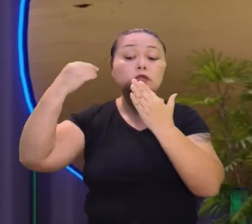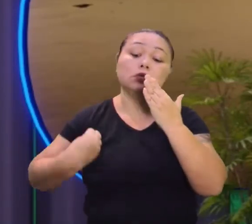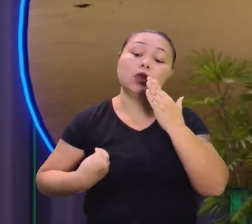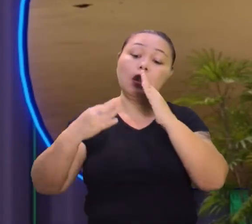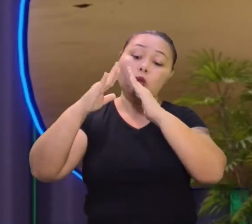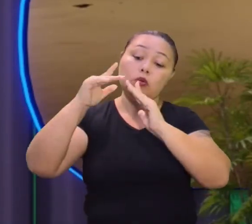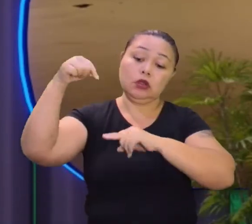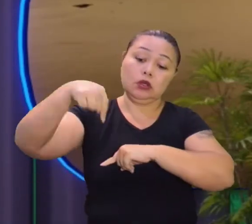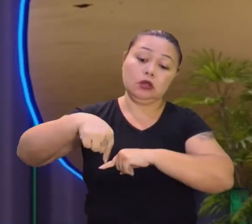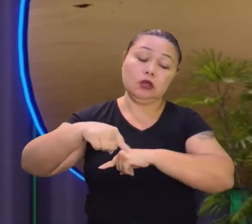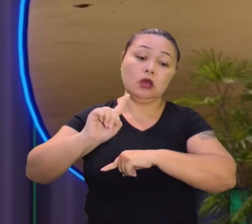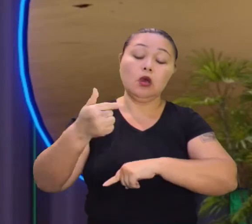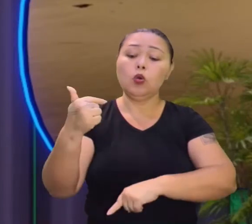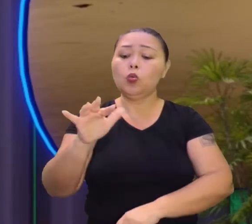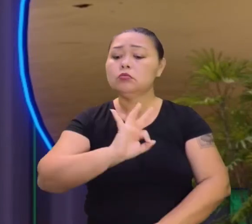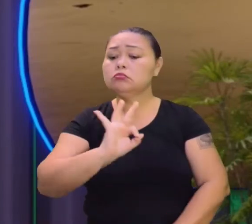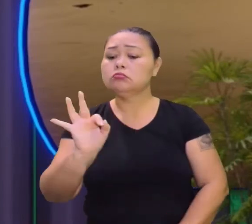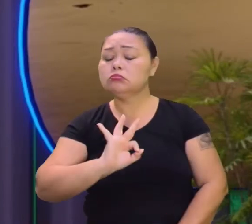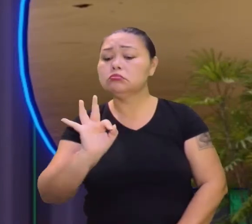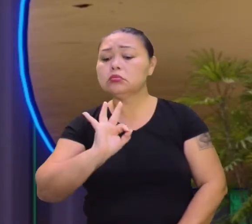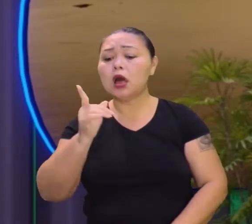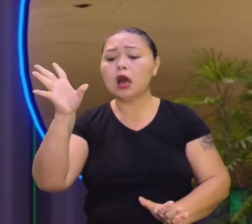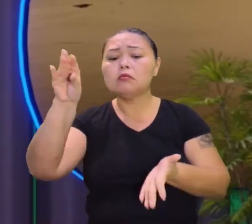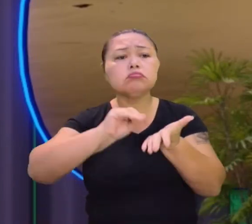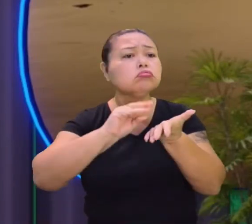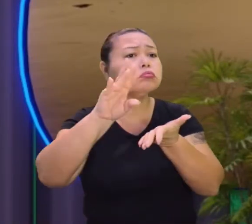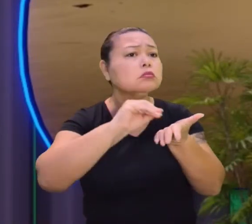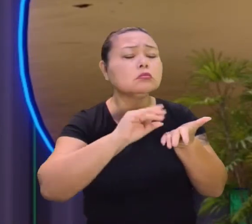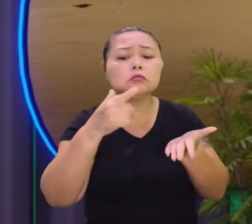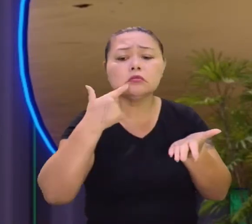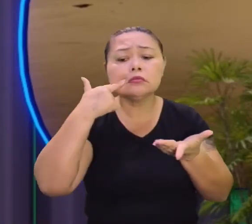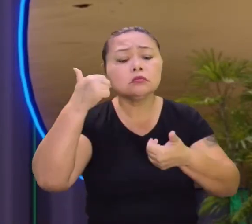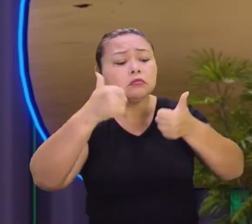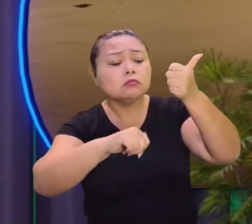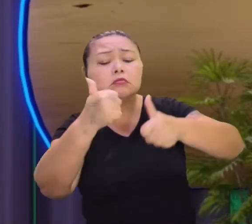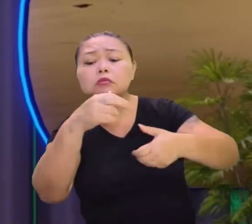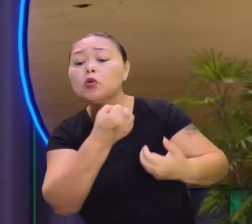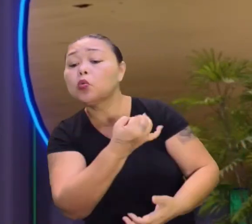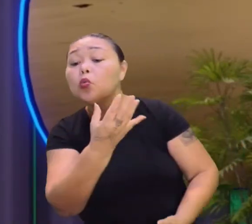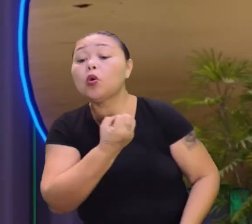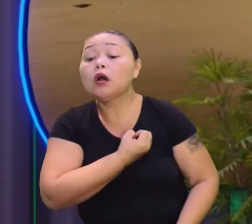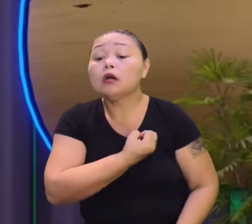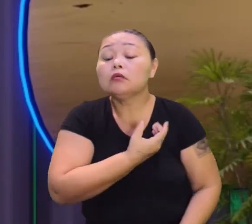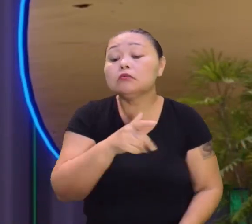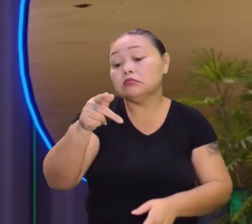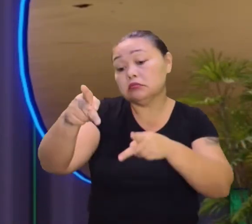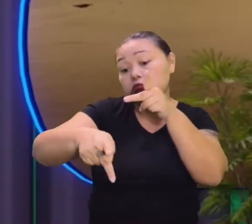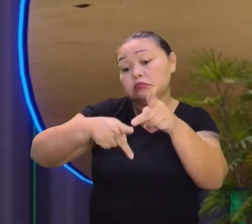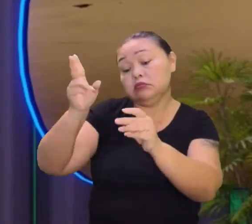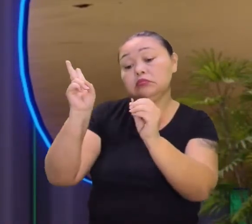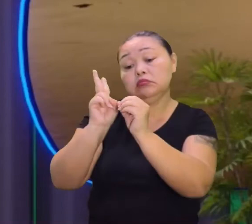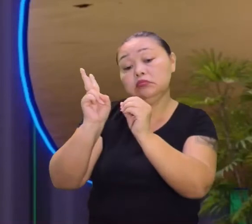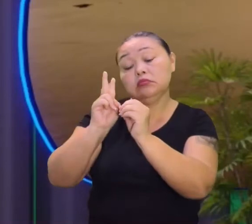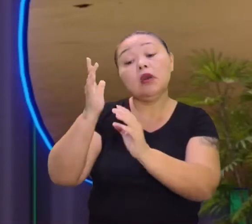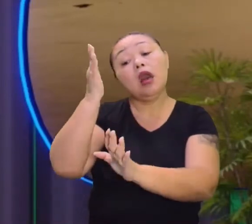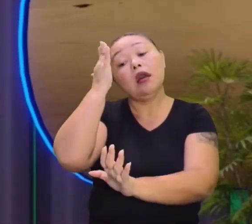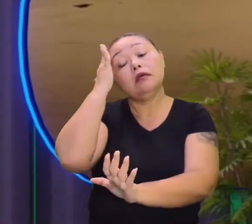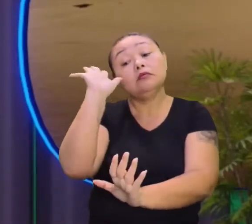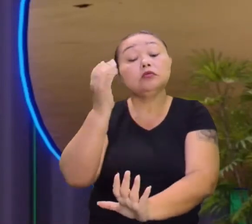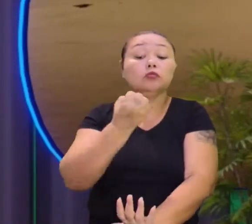aqui, mas não tinha ocorrido nenhum censo demográfico com levantamento desta população. Então, É